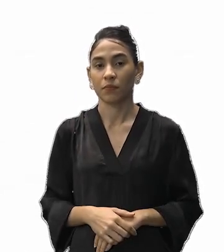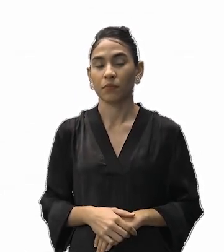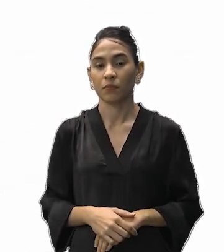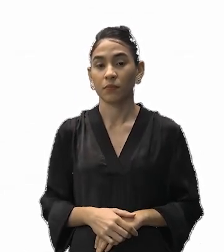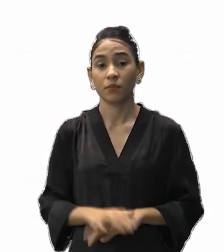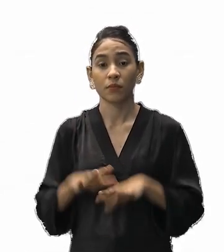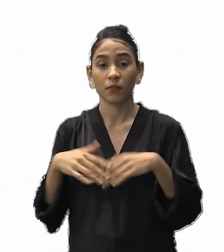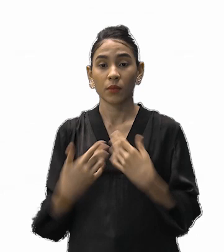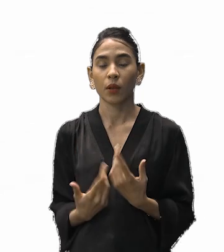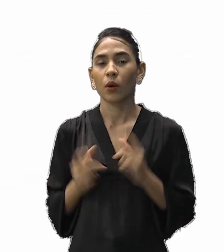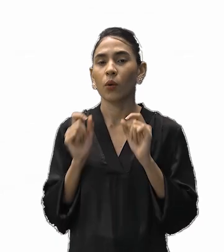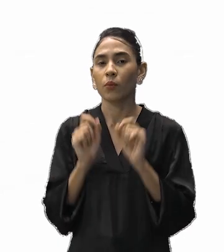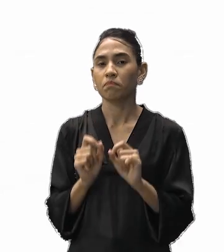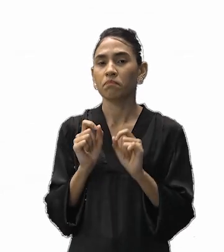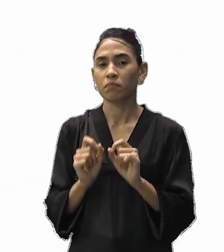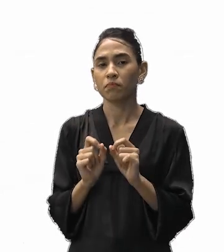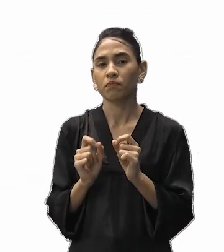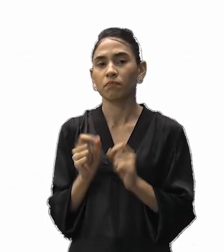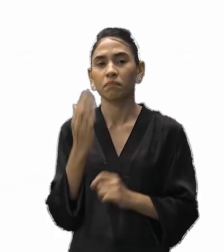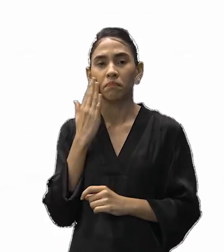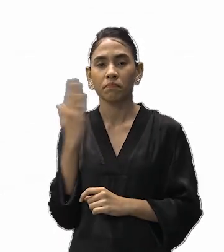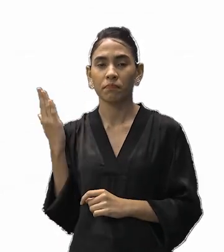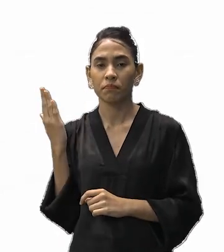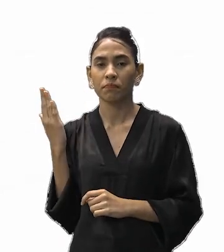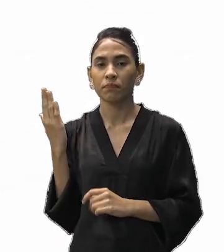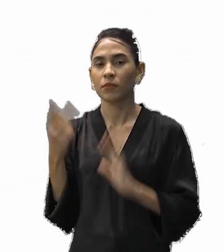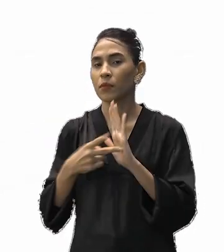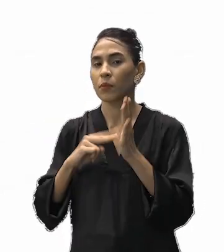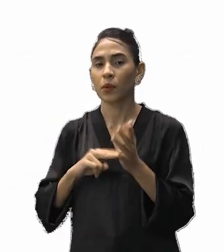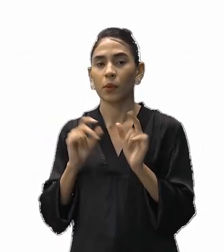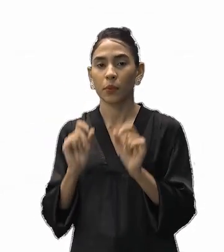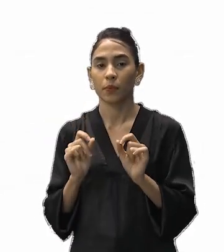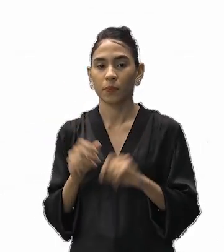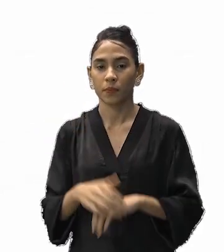Bem, para que serve o consumo consciente? Vamos aqui à leitura.